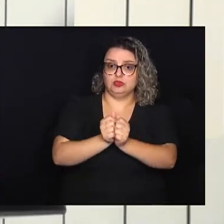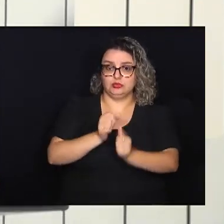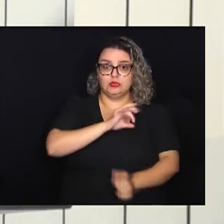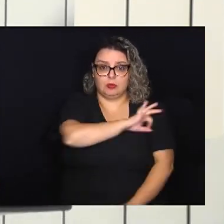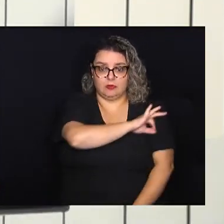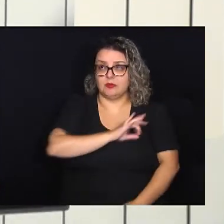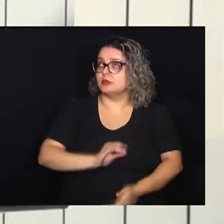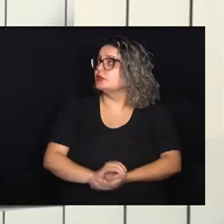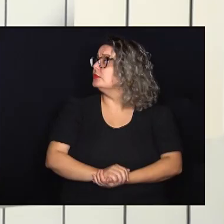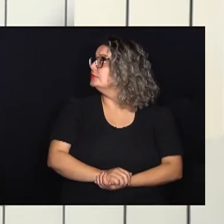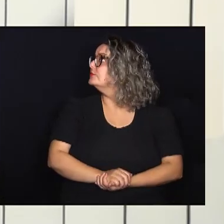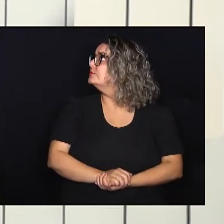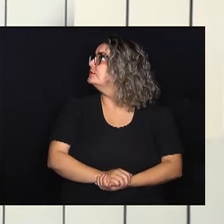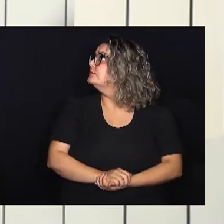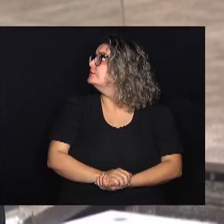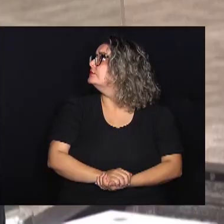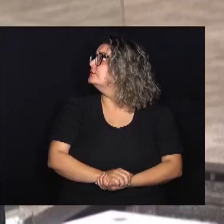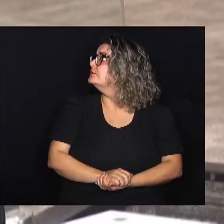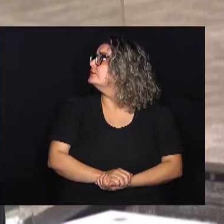prefeitura